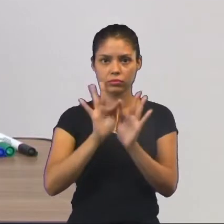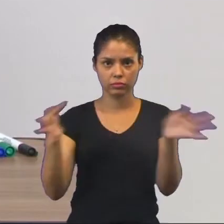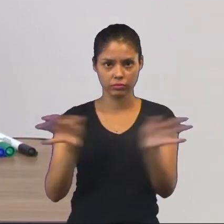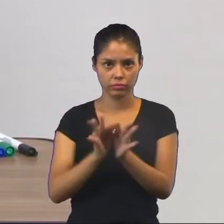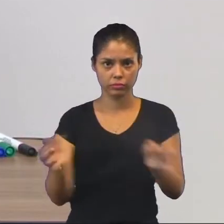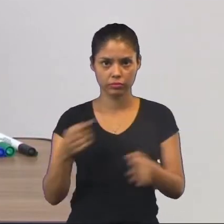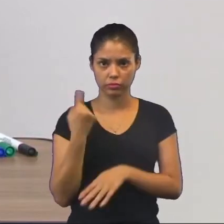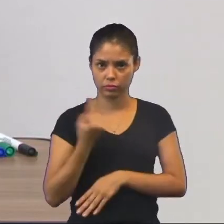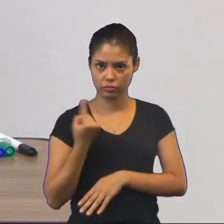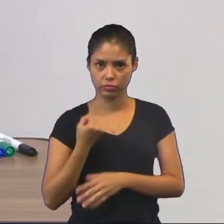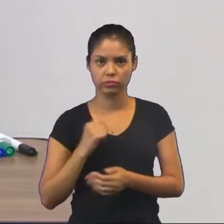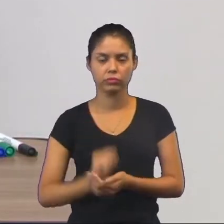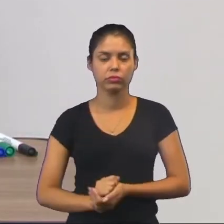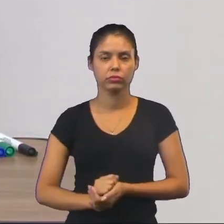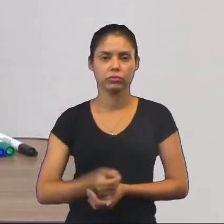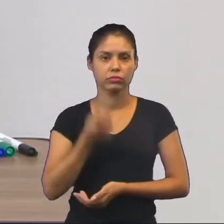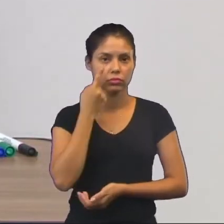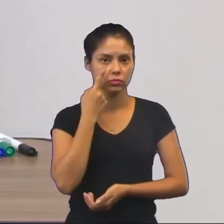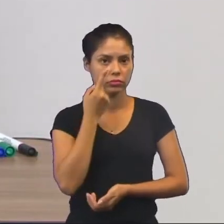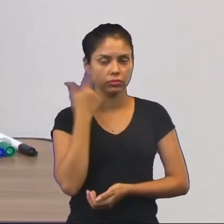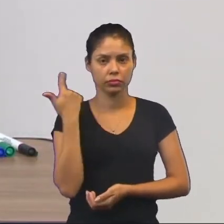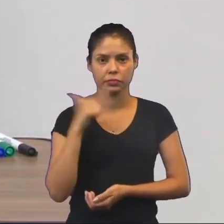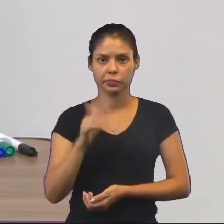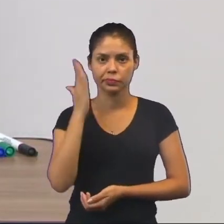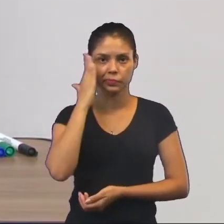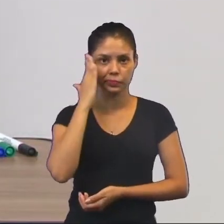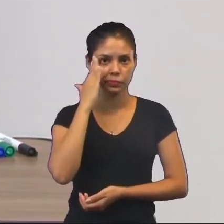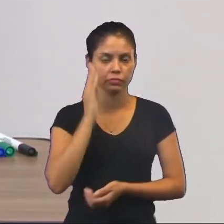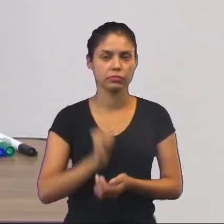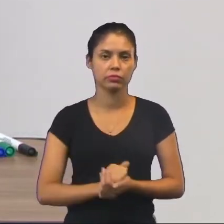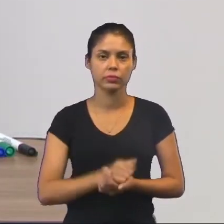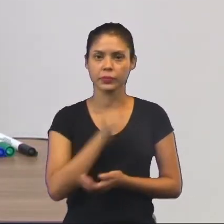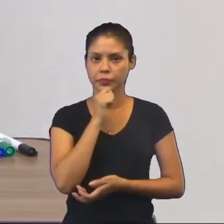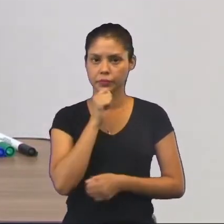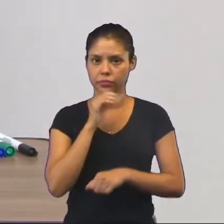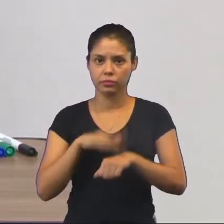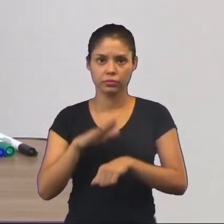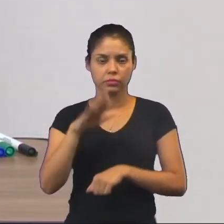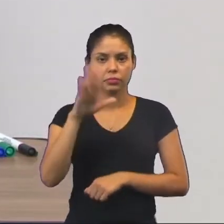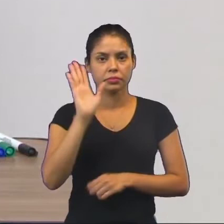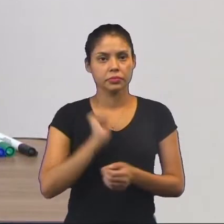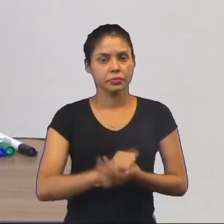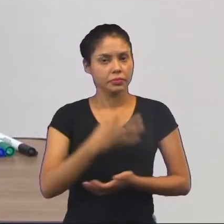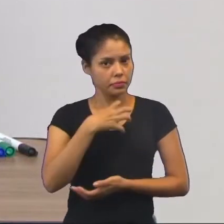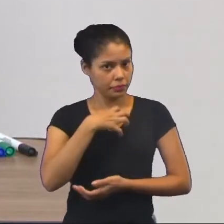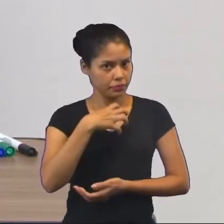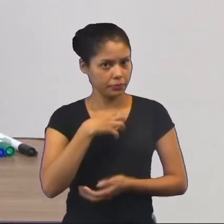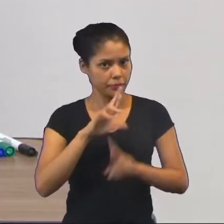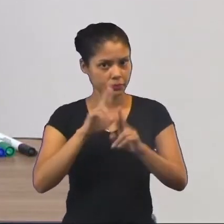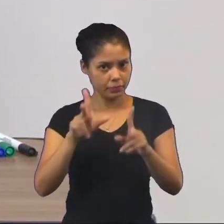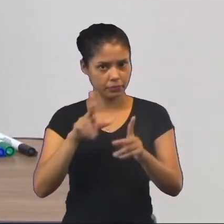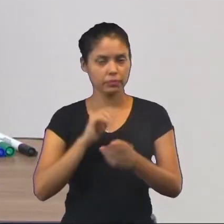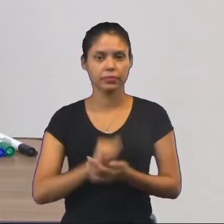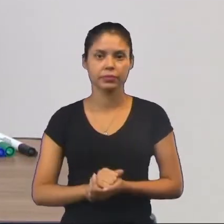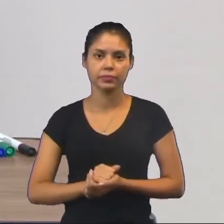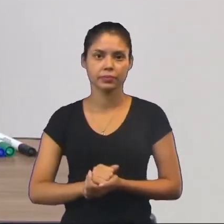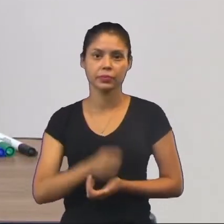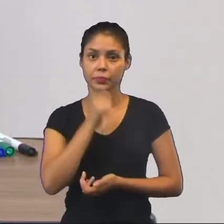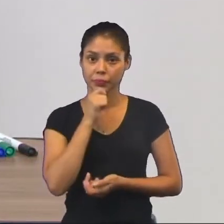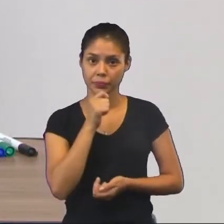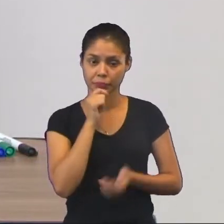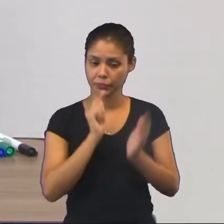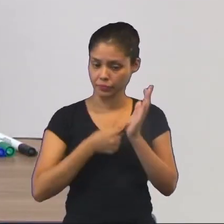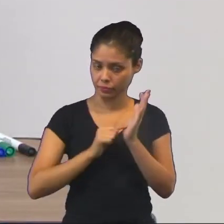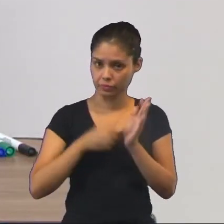frases isoladas, mas vocês vão conseguir compreender ainda mais esse sentido de diferença, ainda